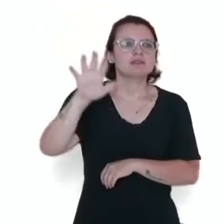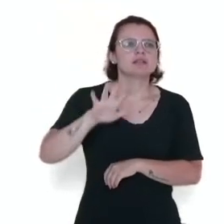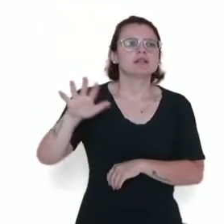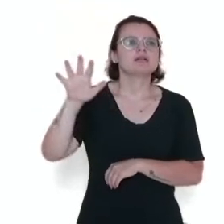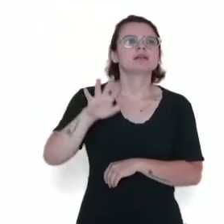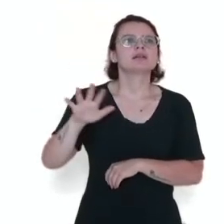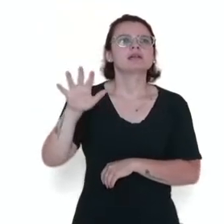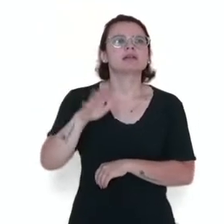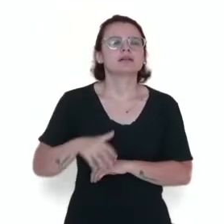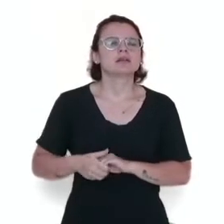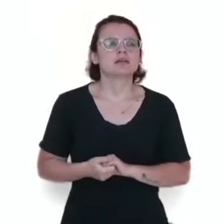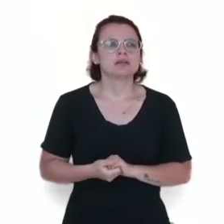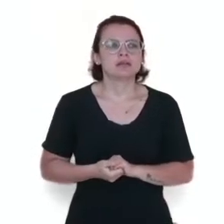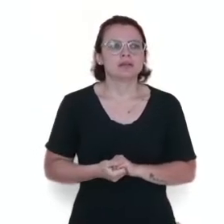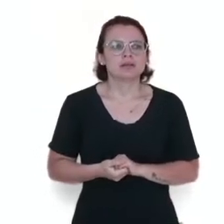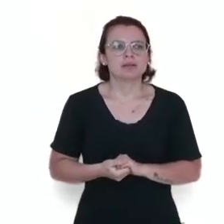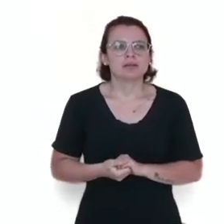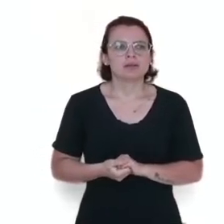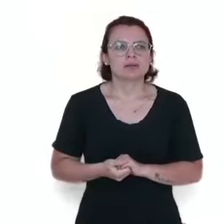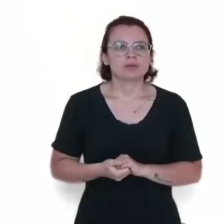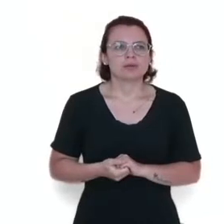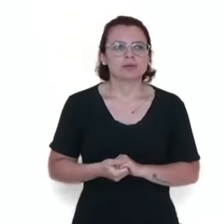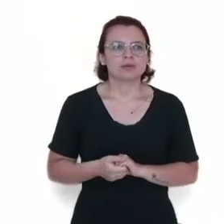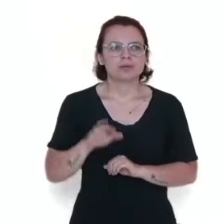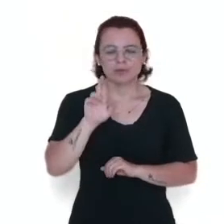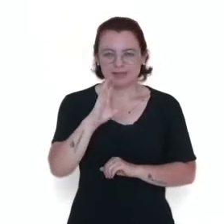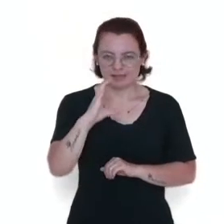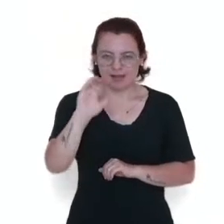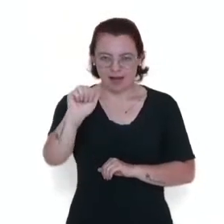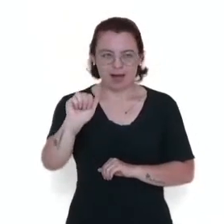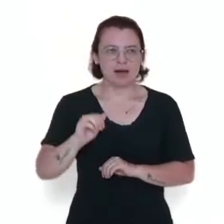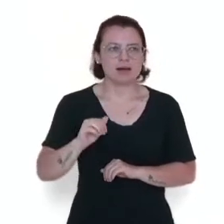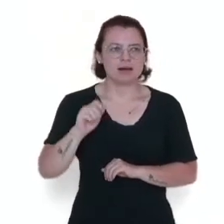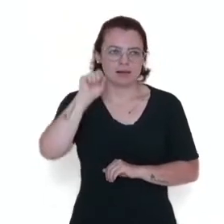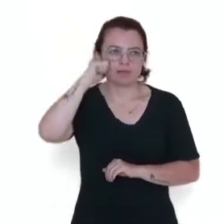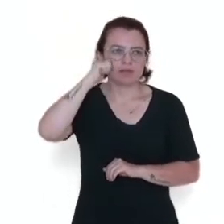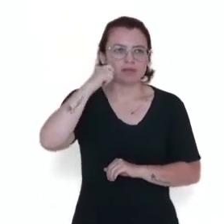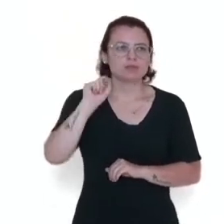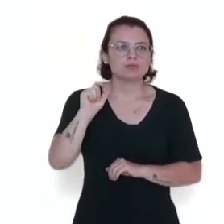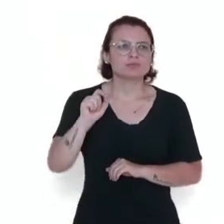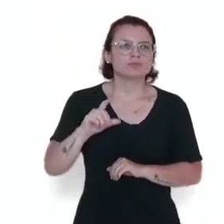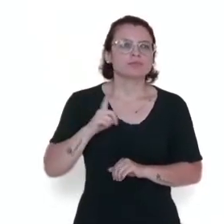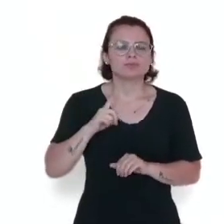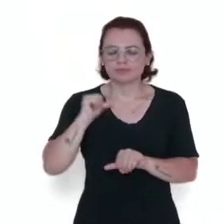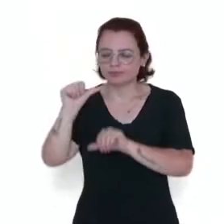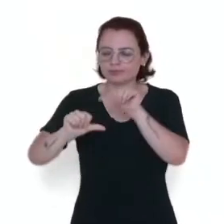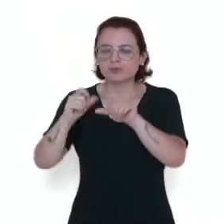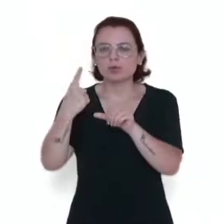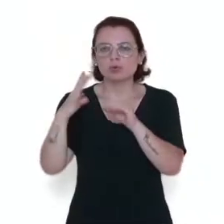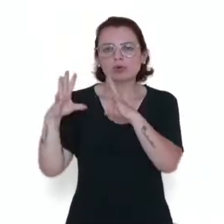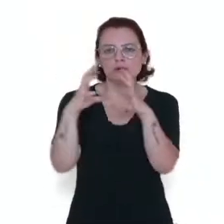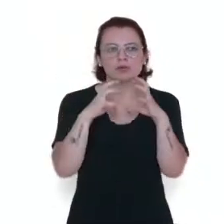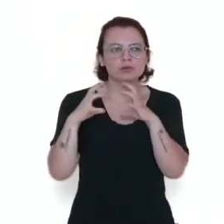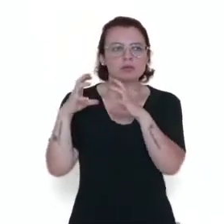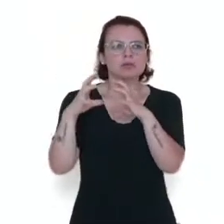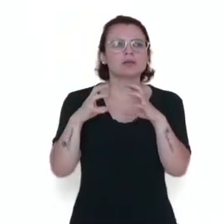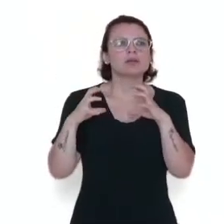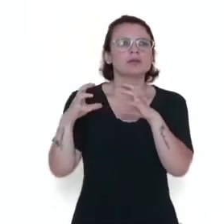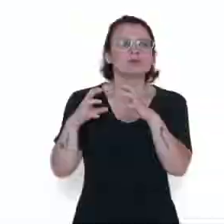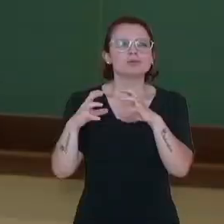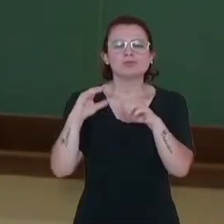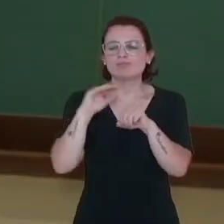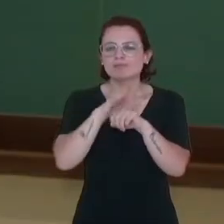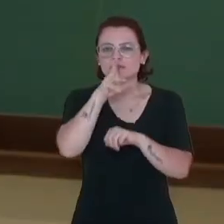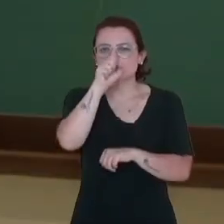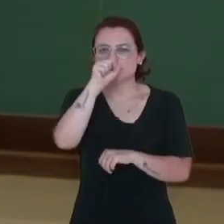República Centro-Africana, que é a RCA, transformaram-se então ela num conflito mais ignorado do século. Então um